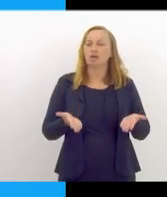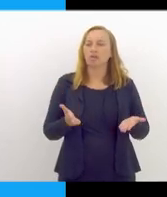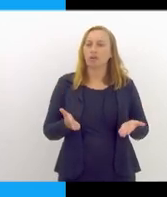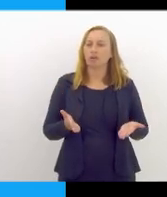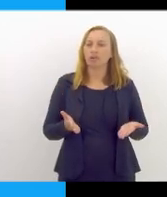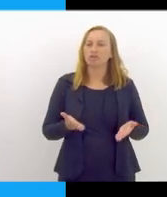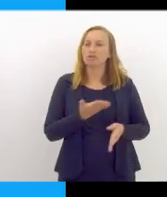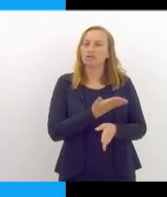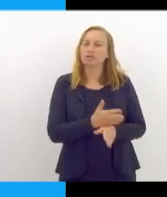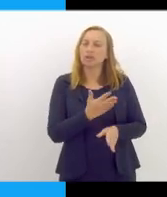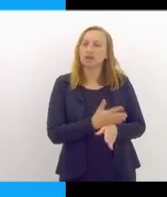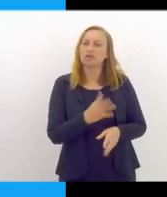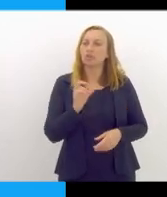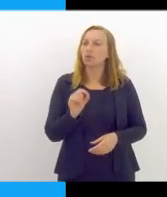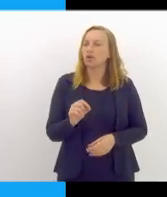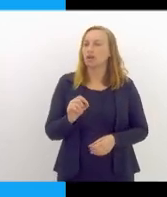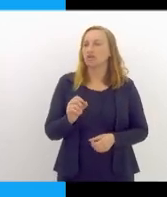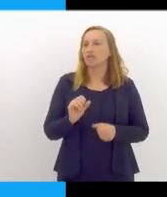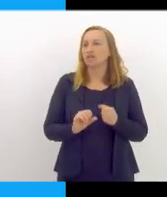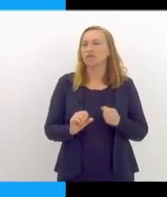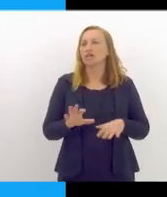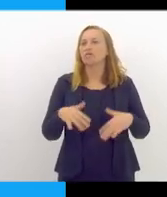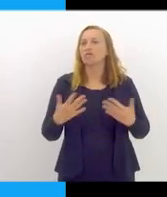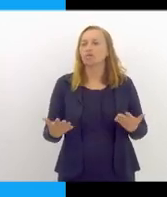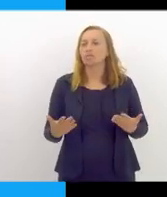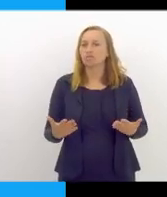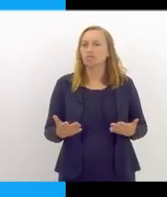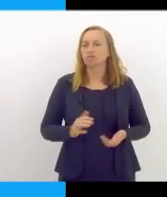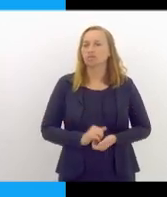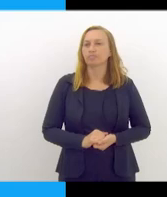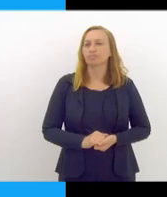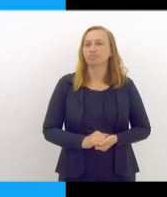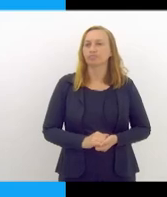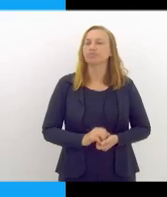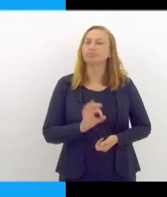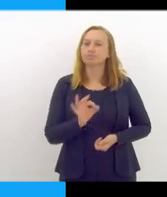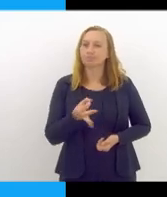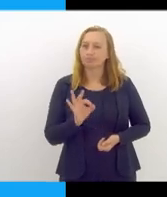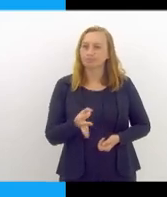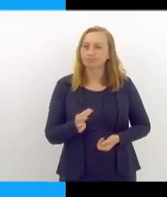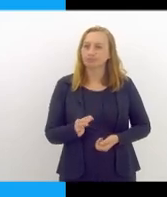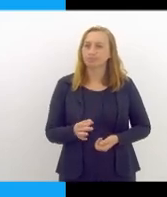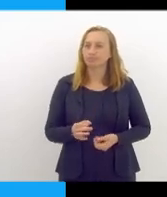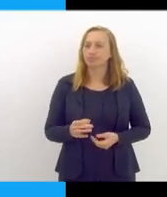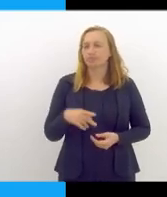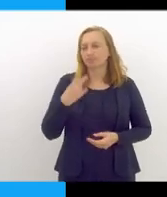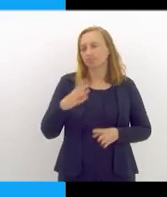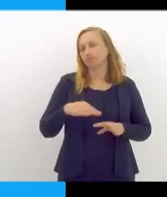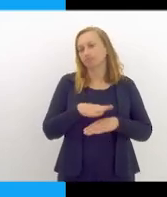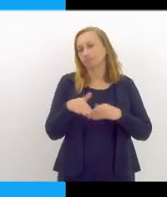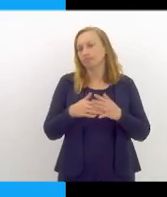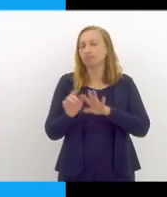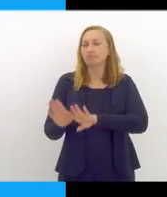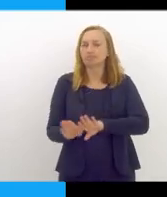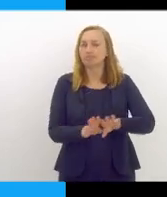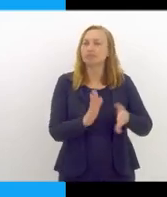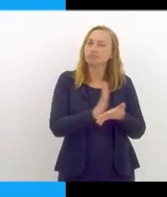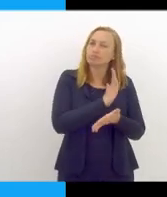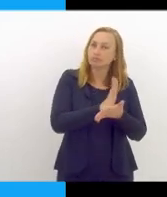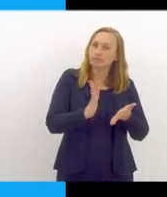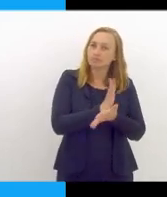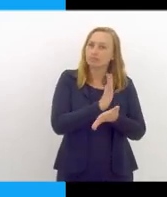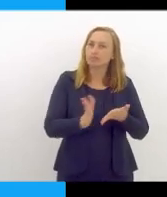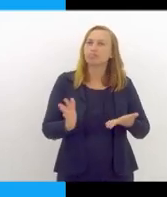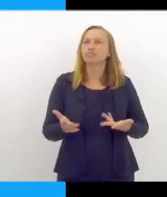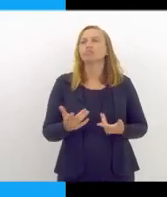mais prática né O que que a gente pode fazer Quais são as aplicações obviamente não trouxe todas né mas eu trouxe algumas que eu acho